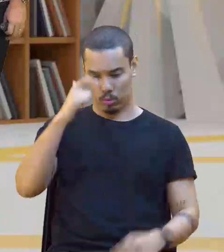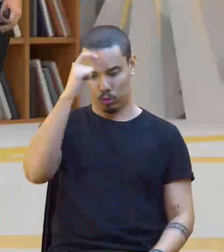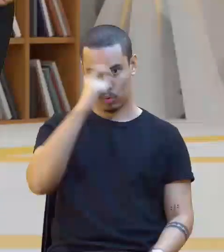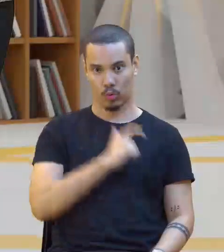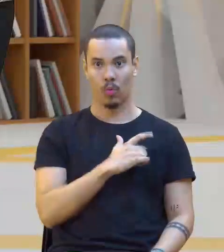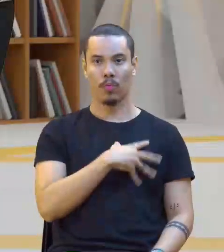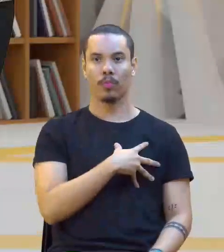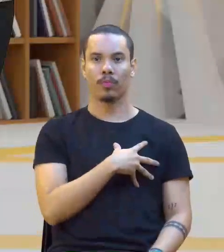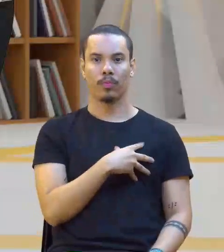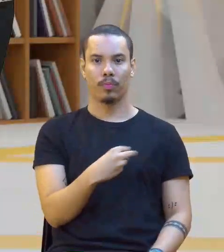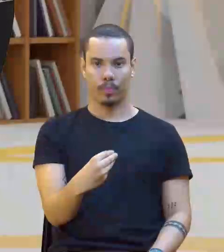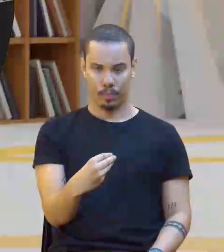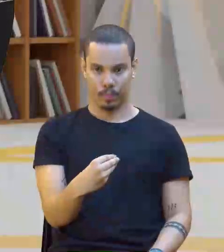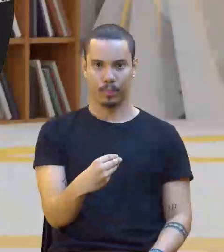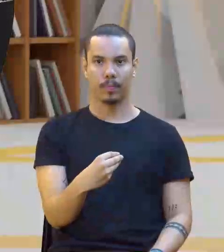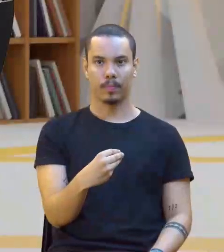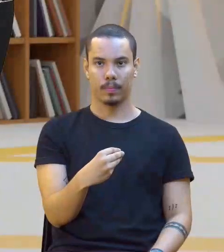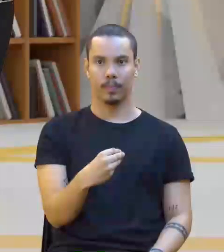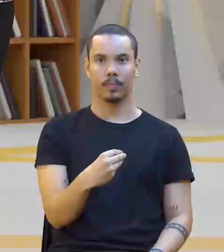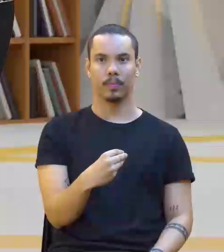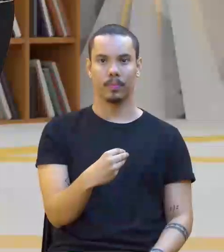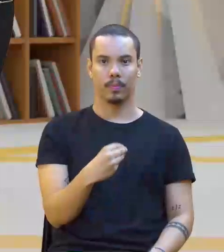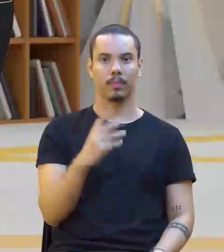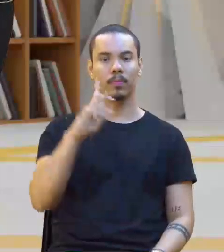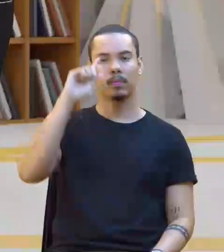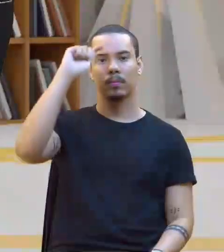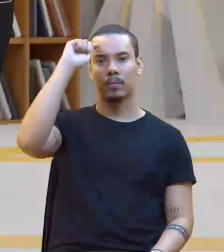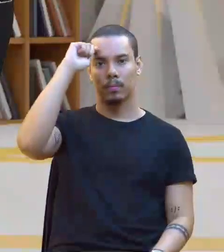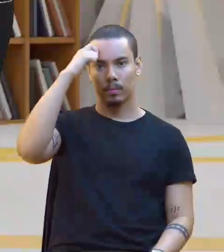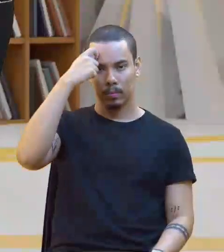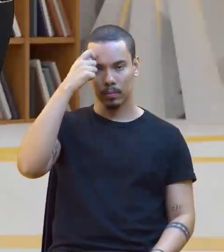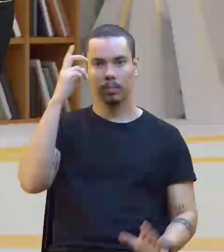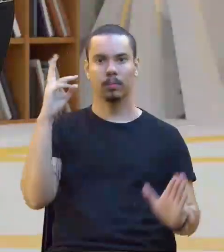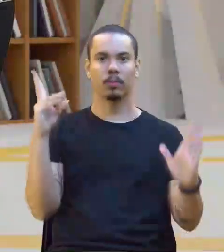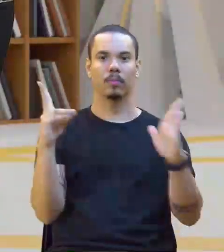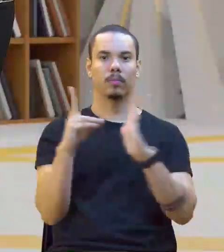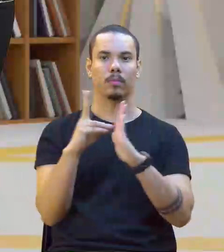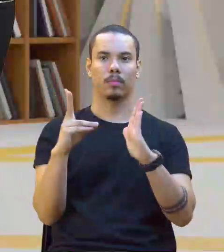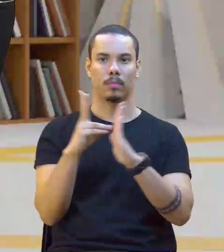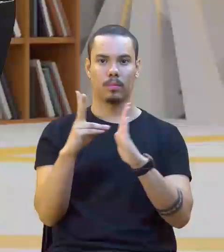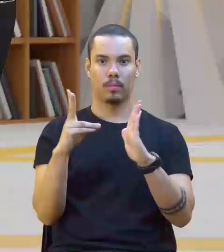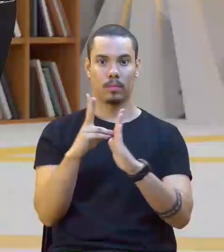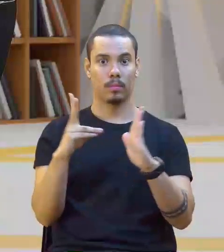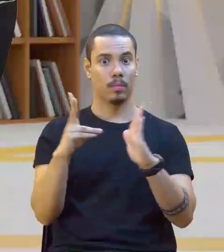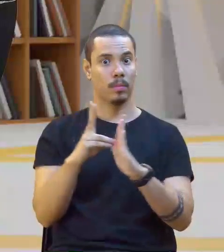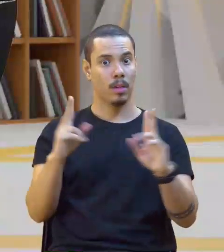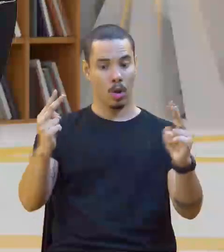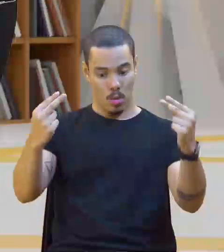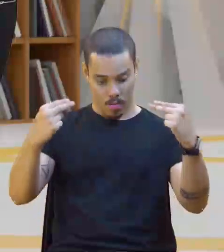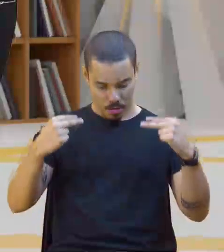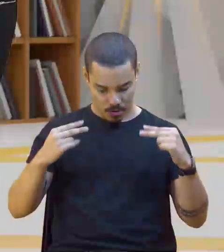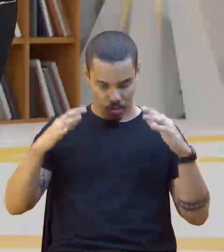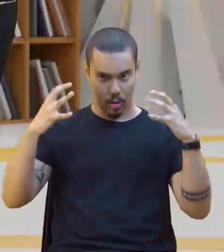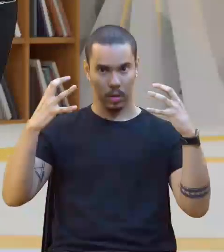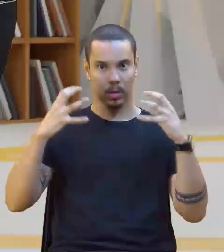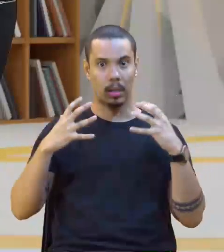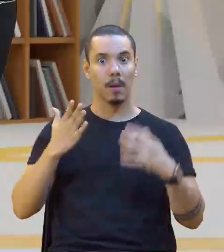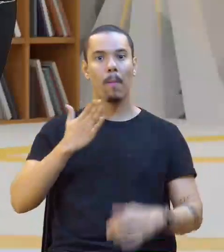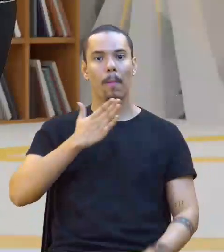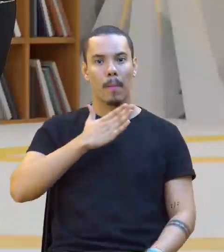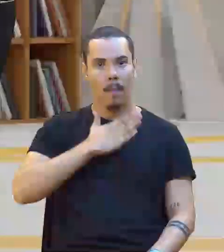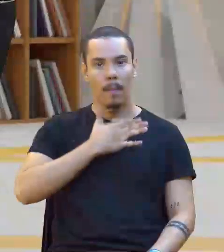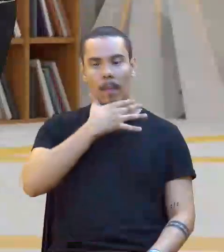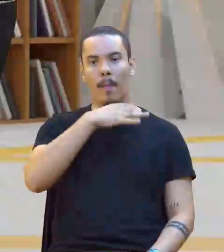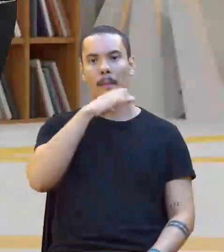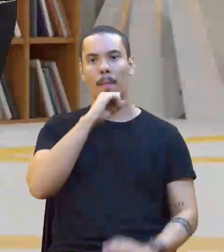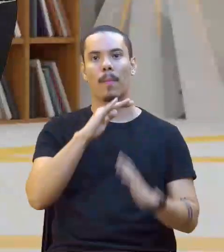filha de negros, indígenas, e eu me enxergo assim. E meu pai era beiradeiro, morava lá no Beiradão,